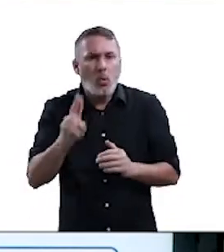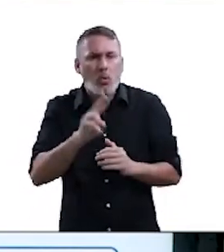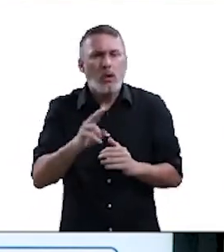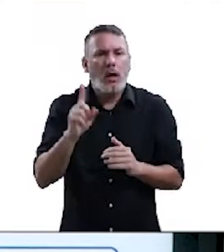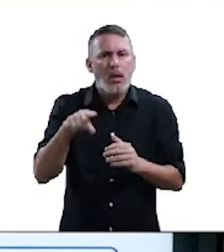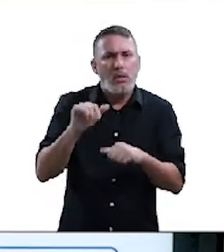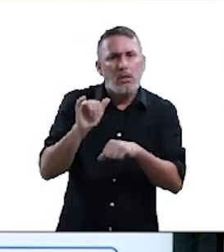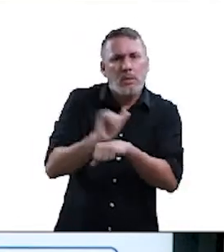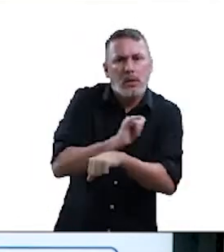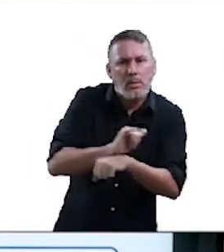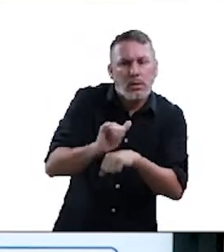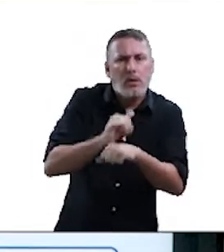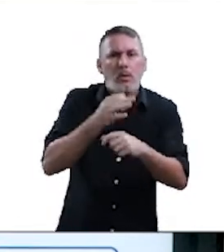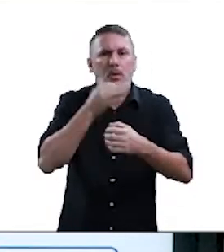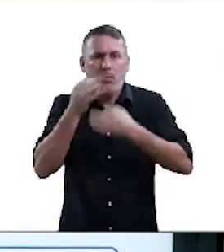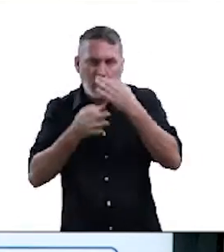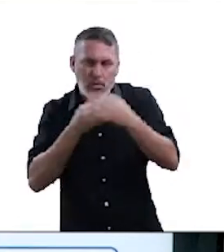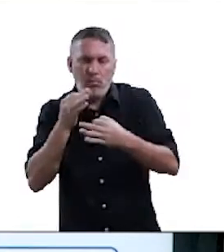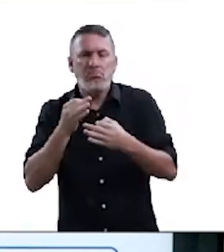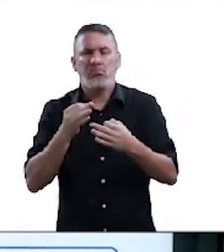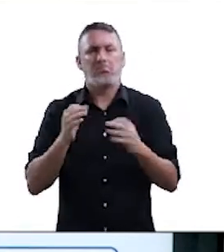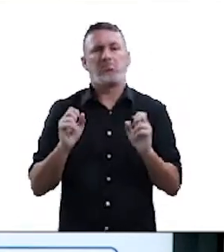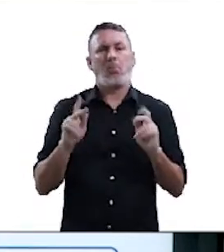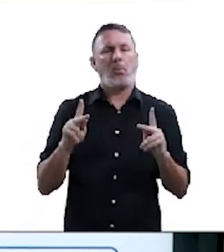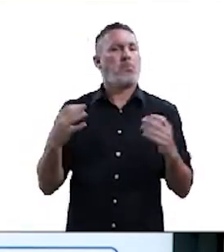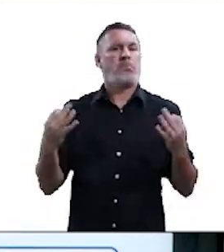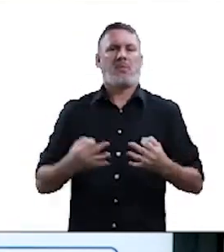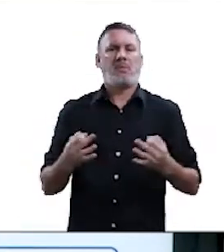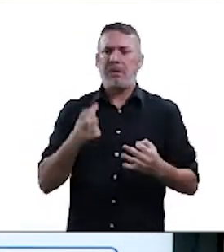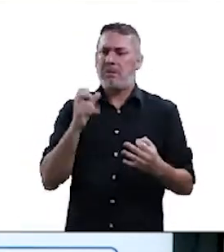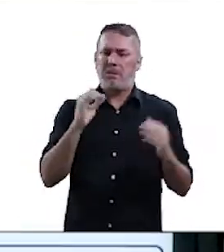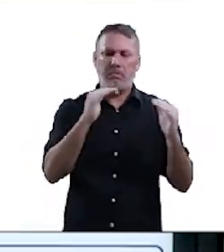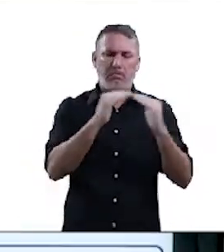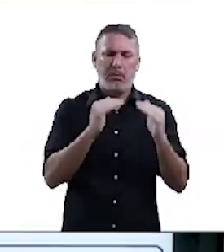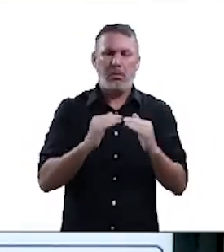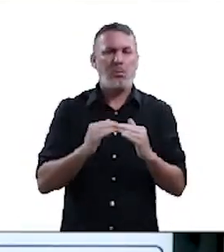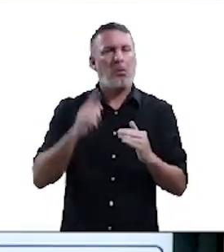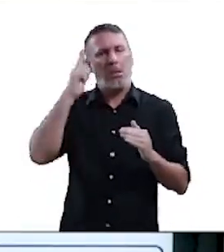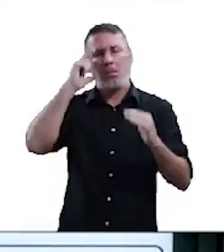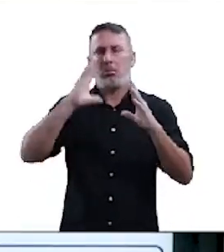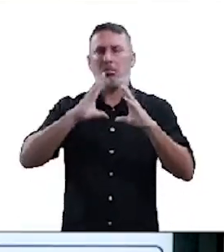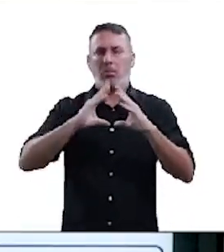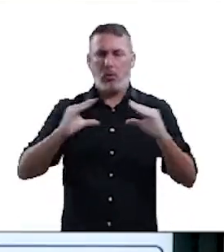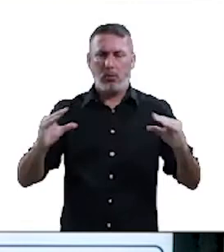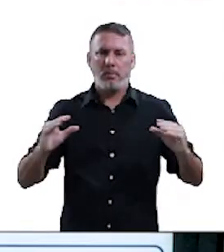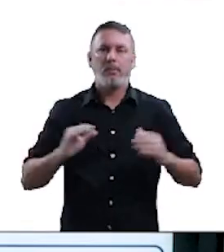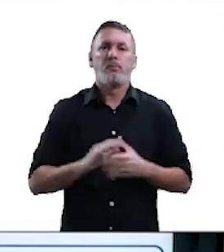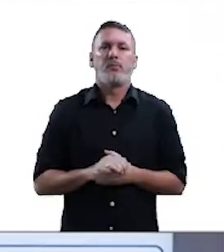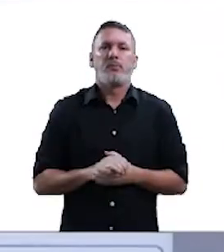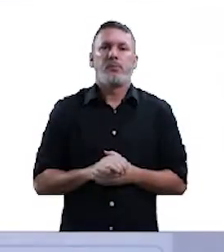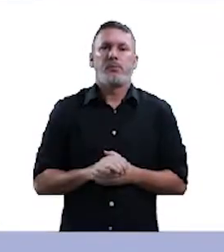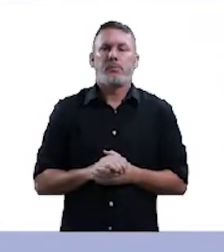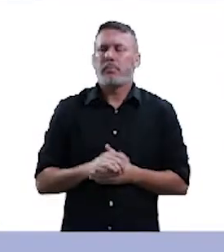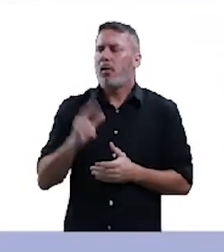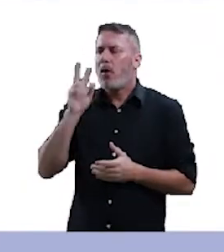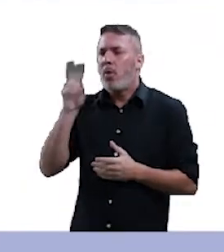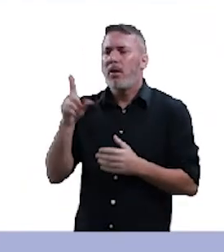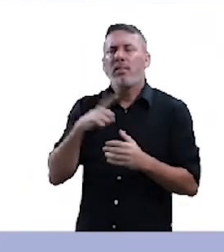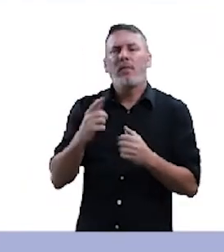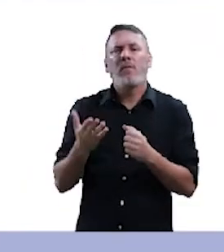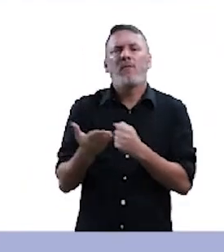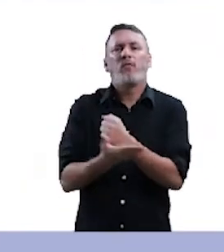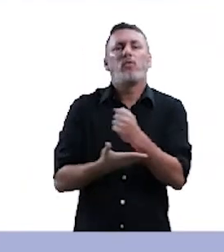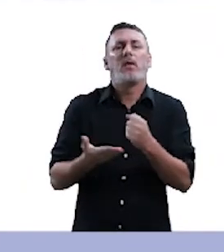sua estratégia argumentativa? Perfeito. Se ele fez isso, tranquilaço. O que nós temos aqui de fundamentação? O que você pode